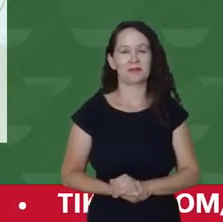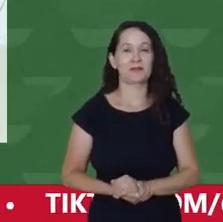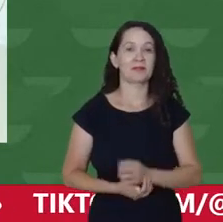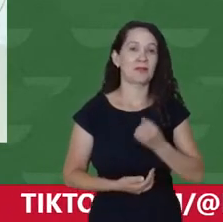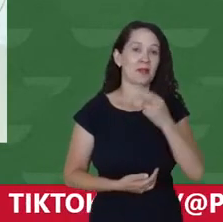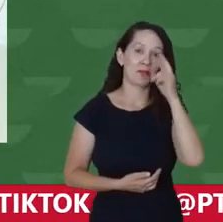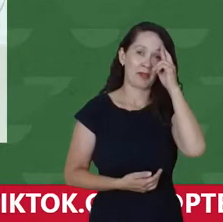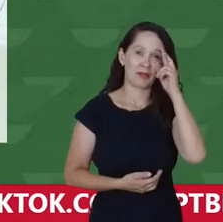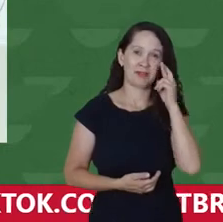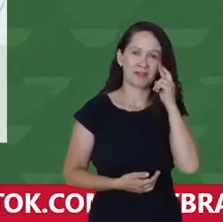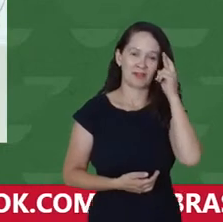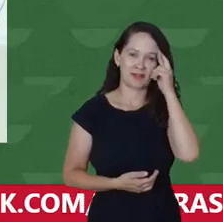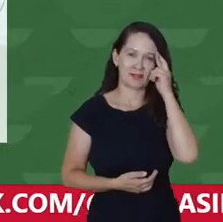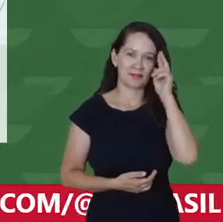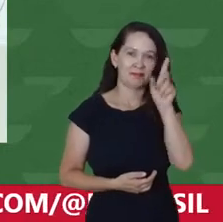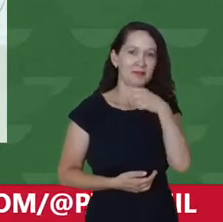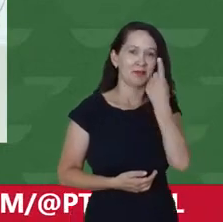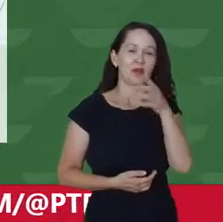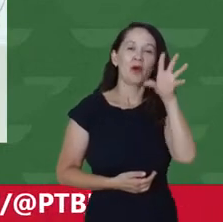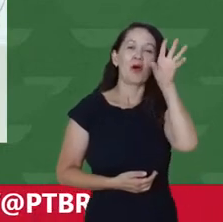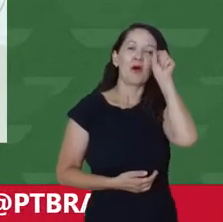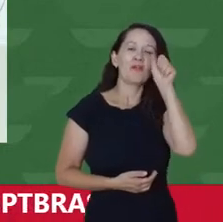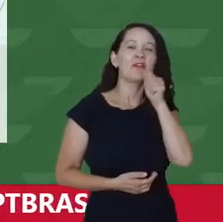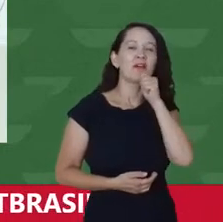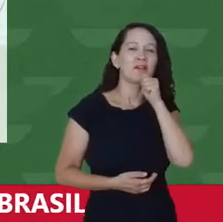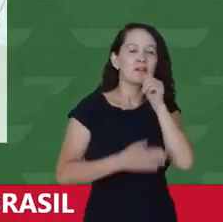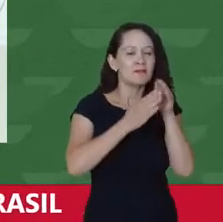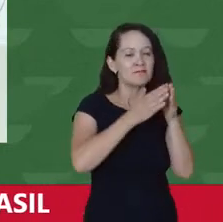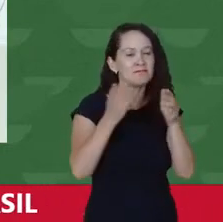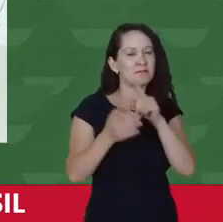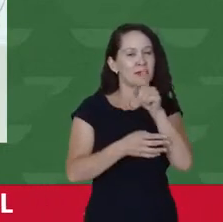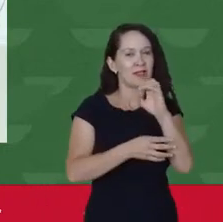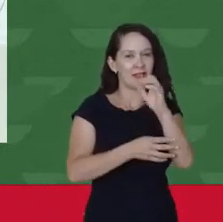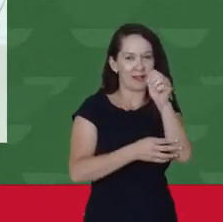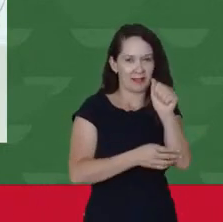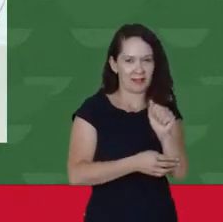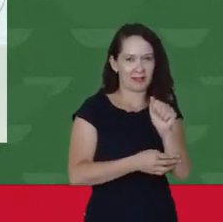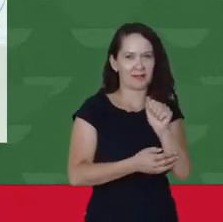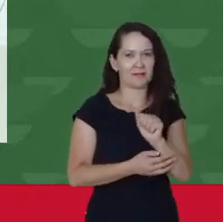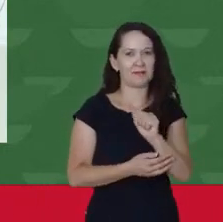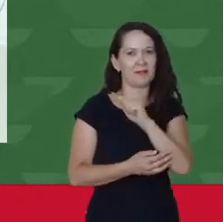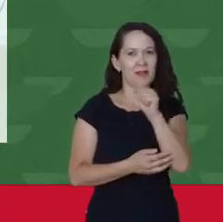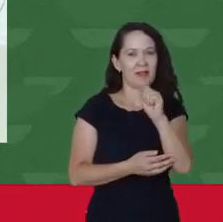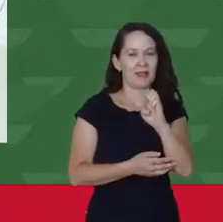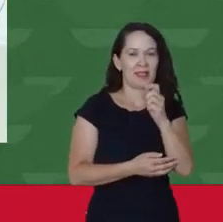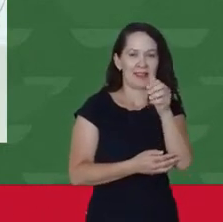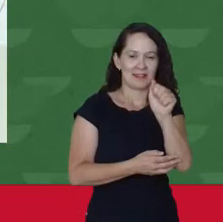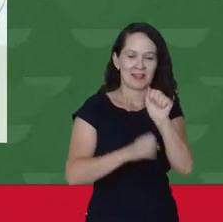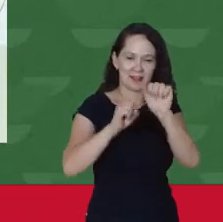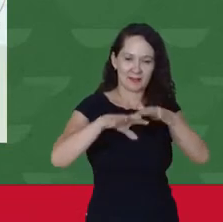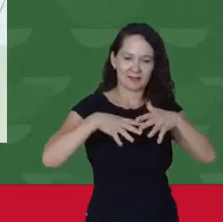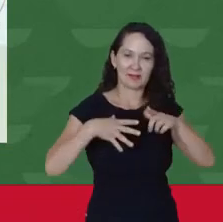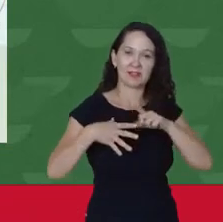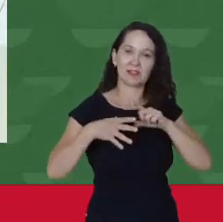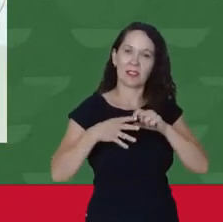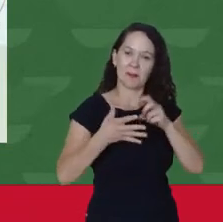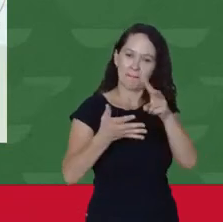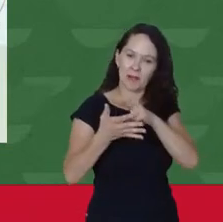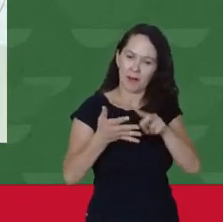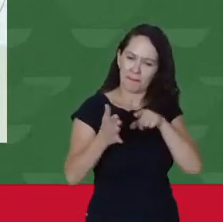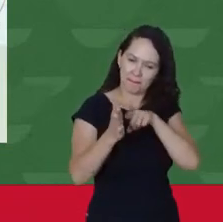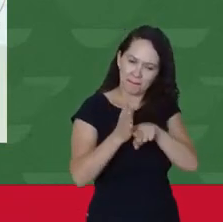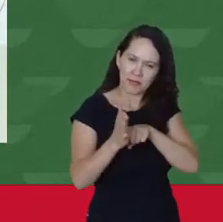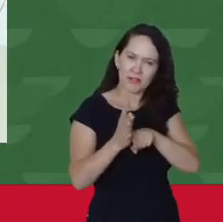Muito bem, Rosilene. Nós vamos ouvir ainda nesse bloco o Zeca Dirceu. Zeca Dirceu, nossa bancada, tem se debruçado